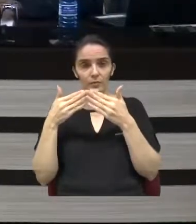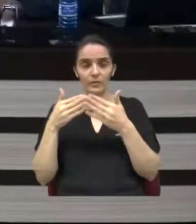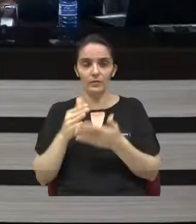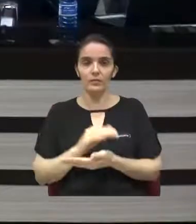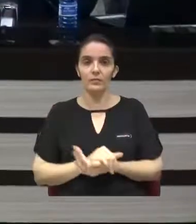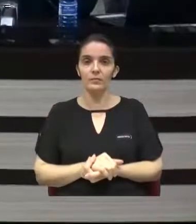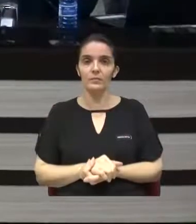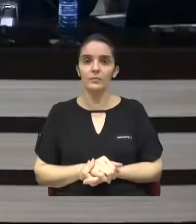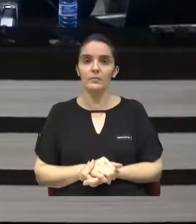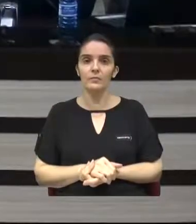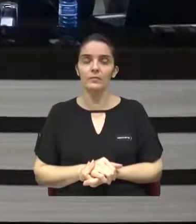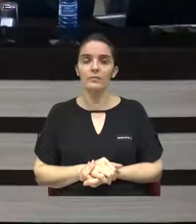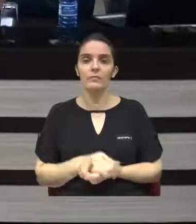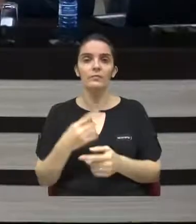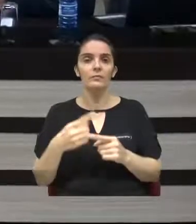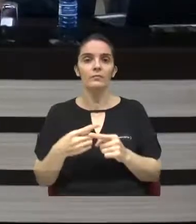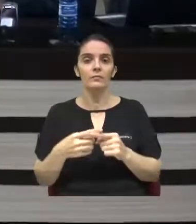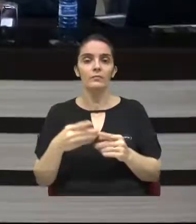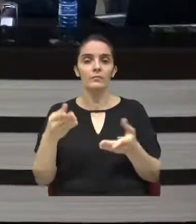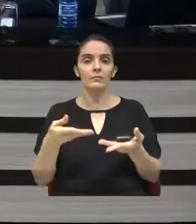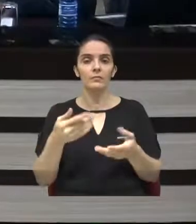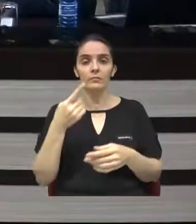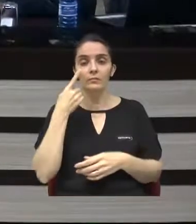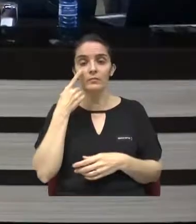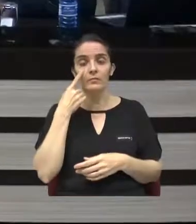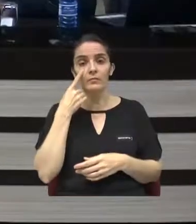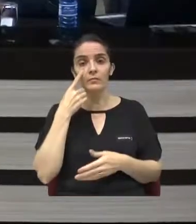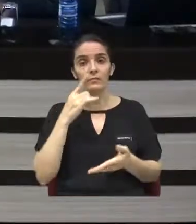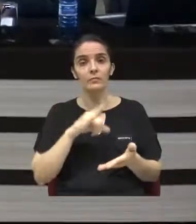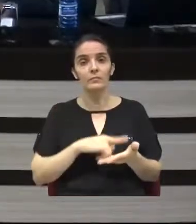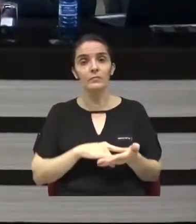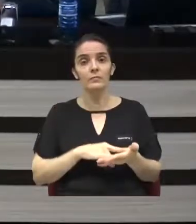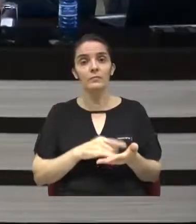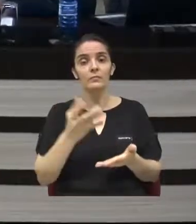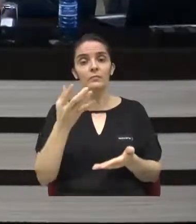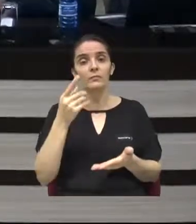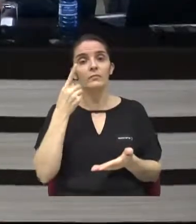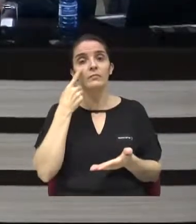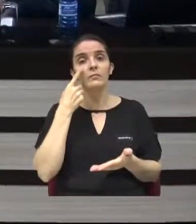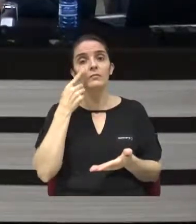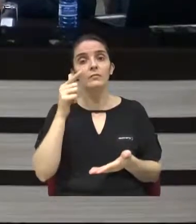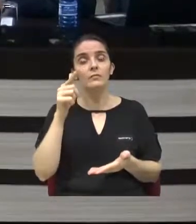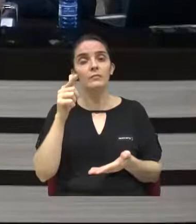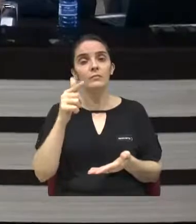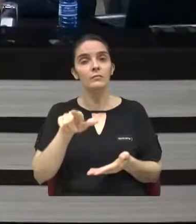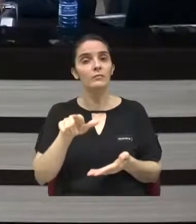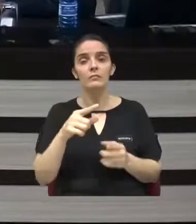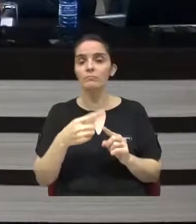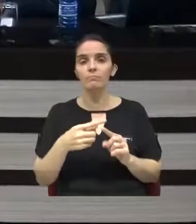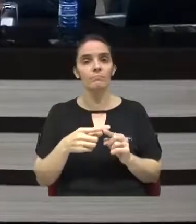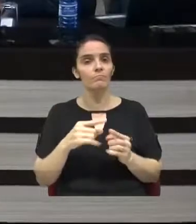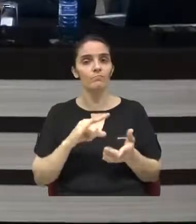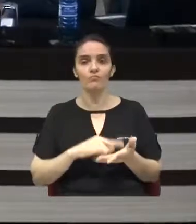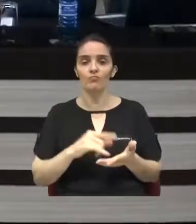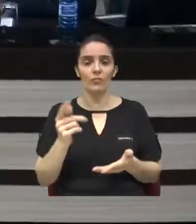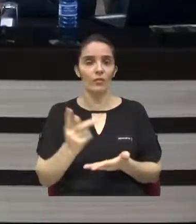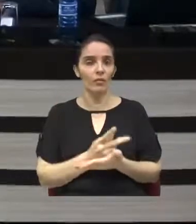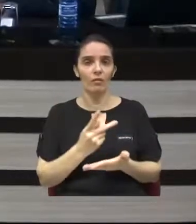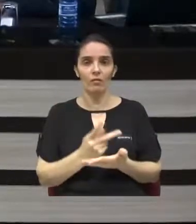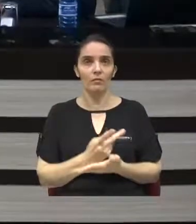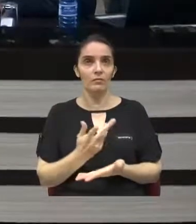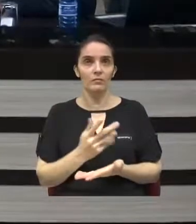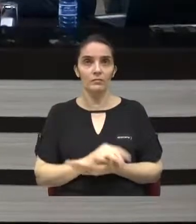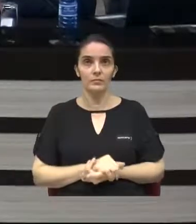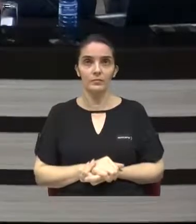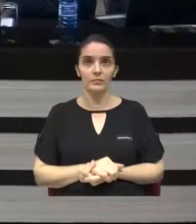Que agora, vendo a documentação, eu quero pedir para verificar novamente, que eu acho que a documentação não está correta. Posso fazer